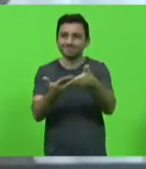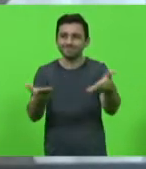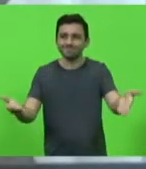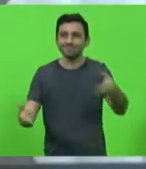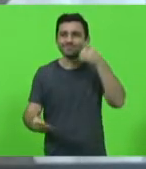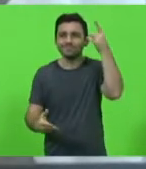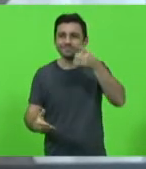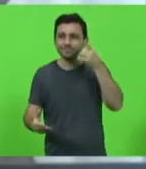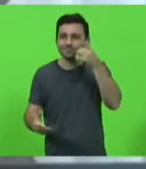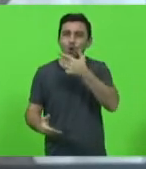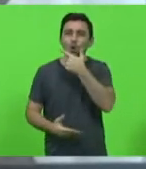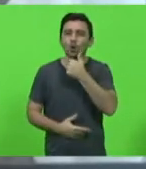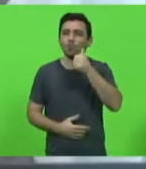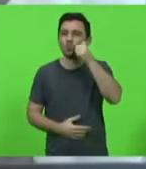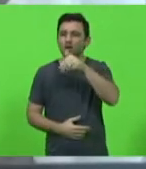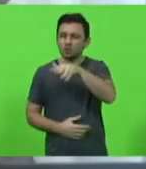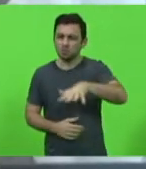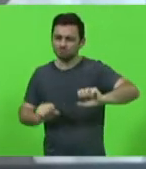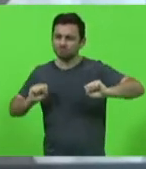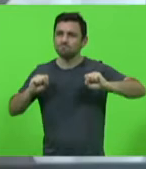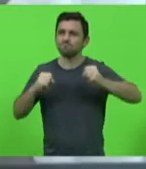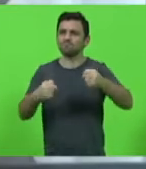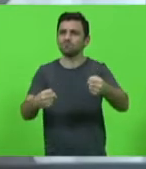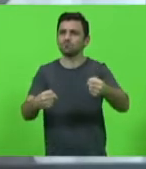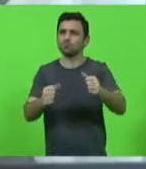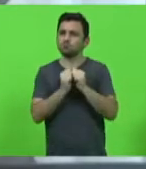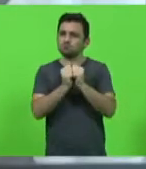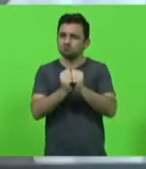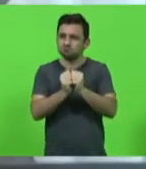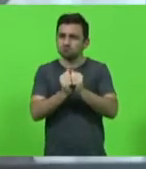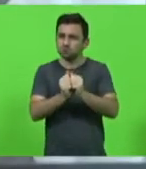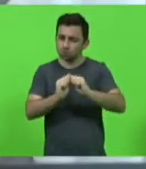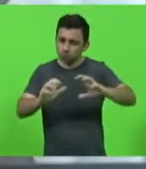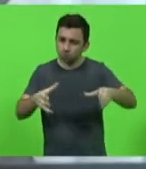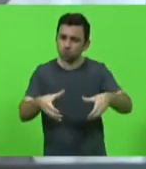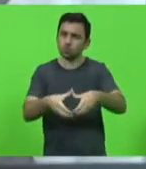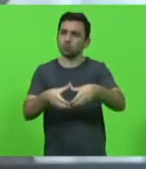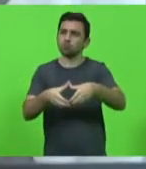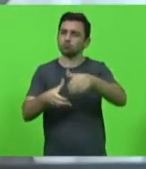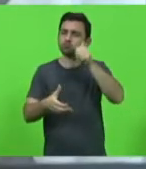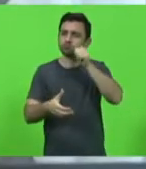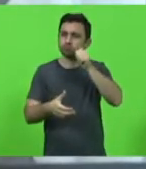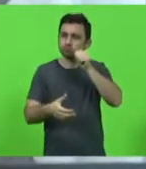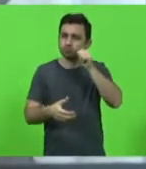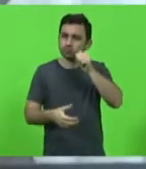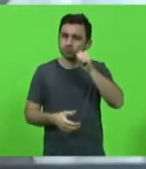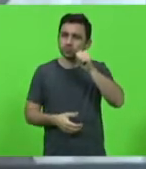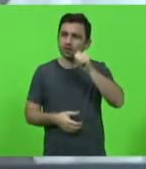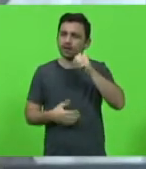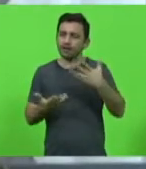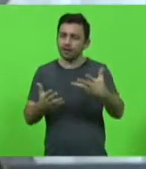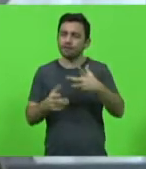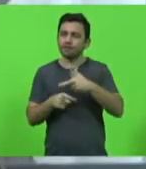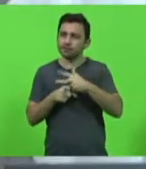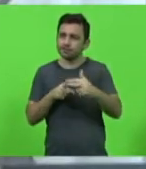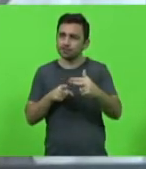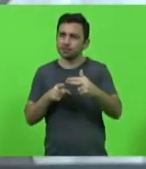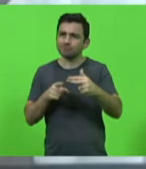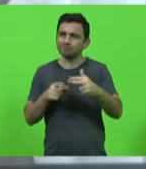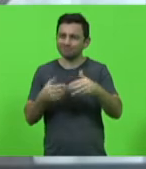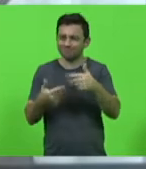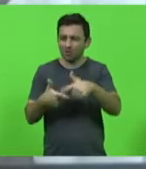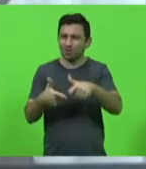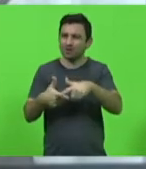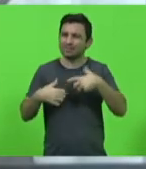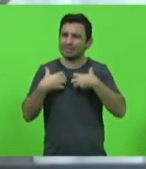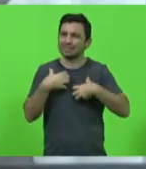deputados e deputadas que se empenham, junto com a bancada feminina, a vencer este drama da violência contra a